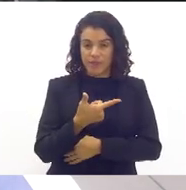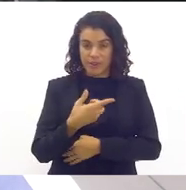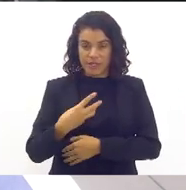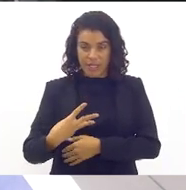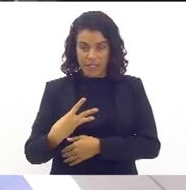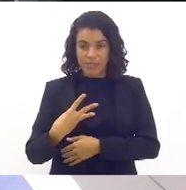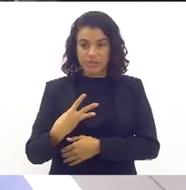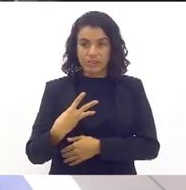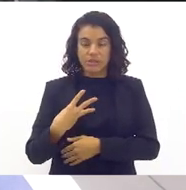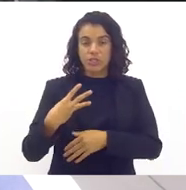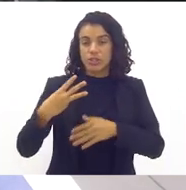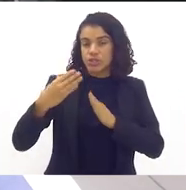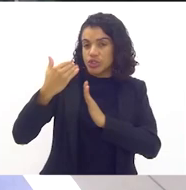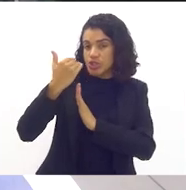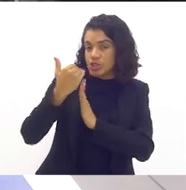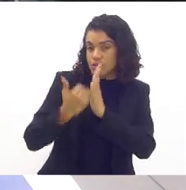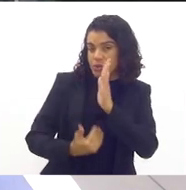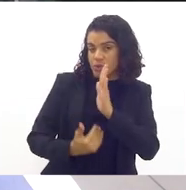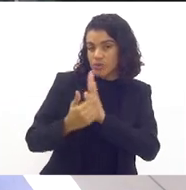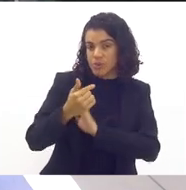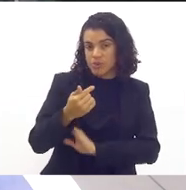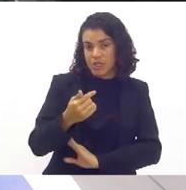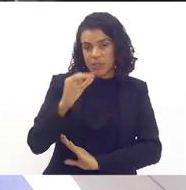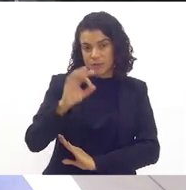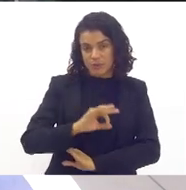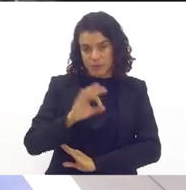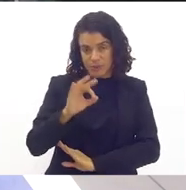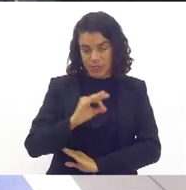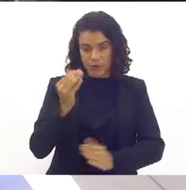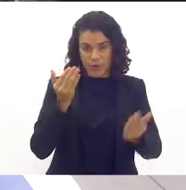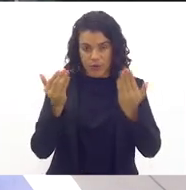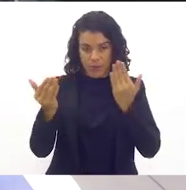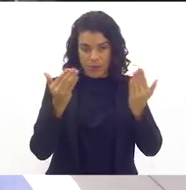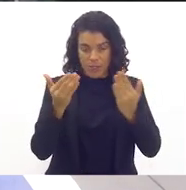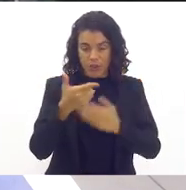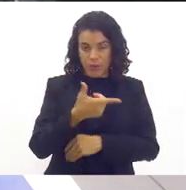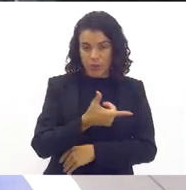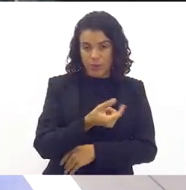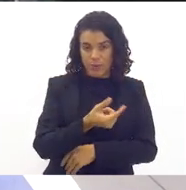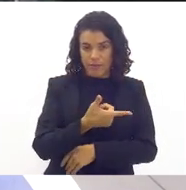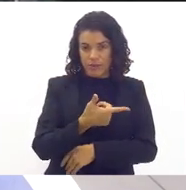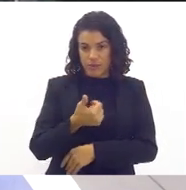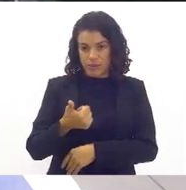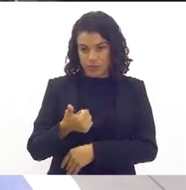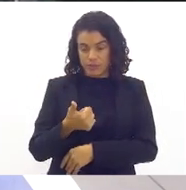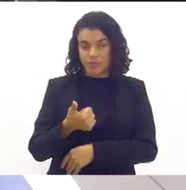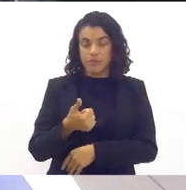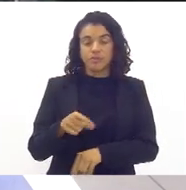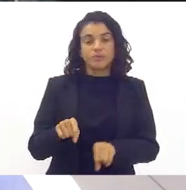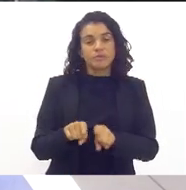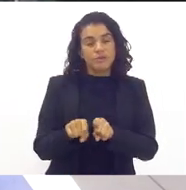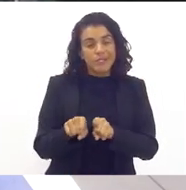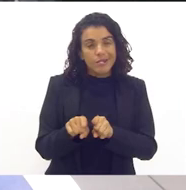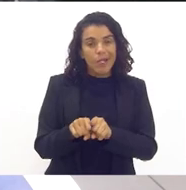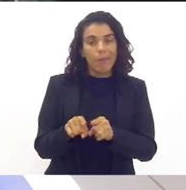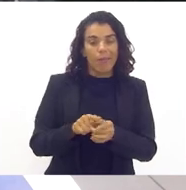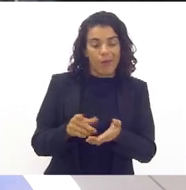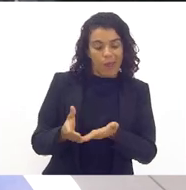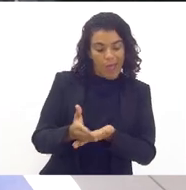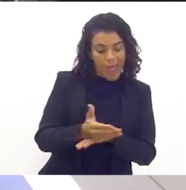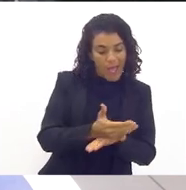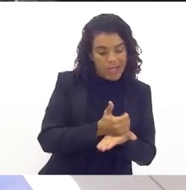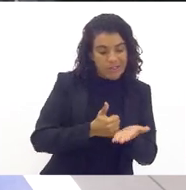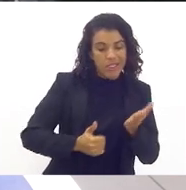desceram 7% em relação ao ano de 2021. E a receita de impostos